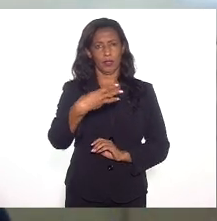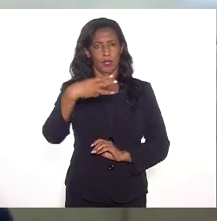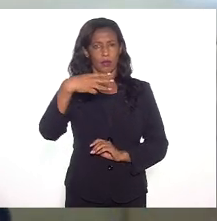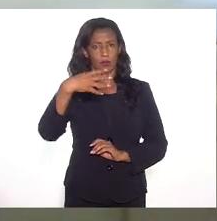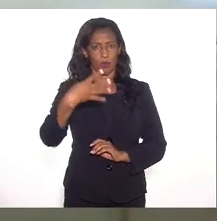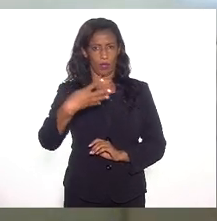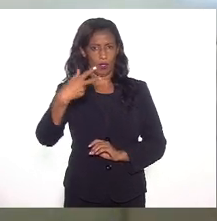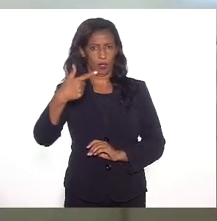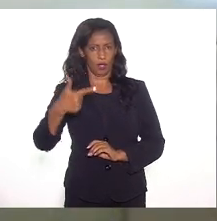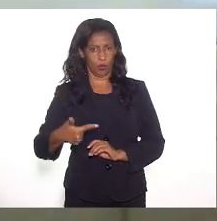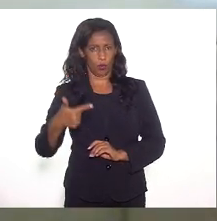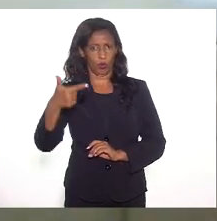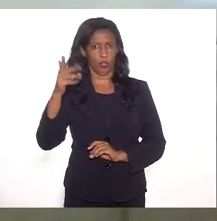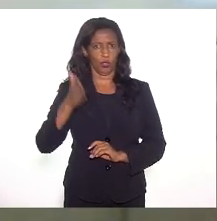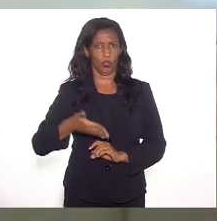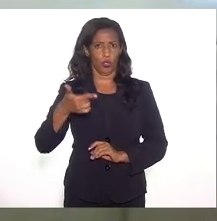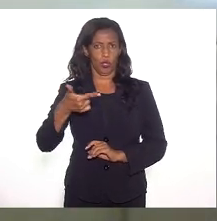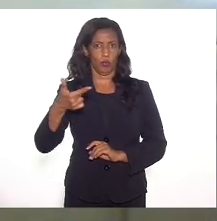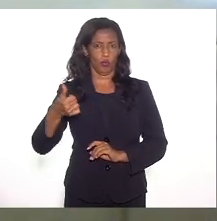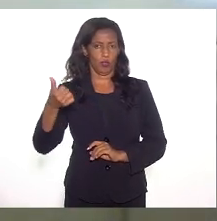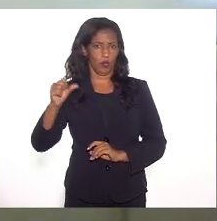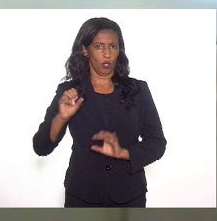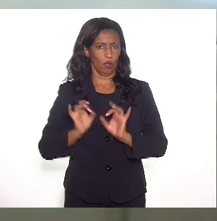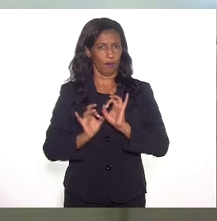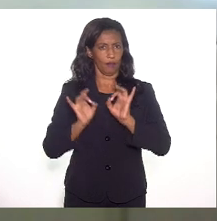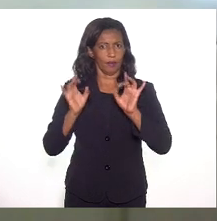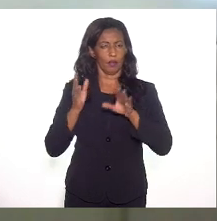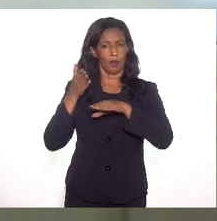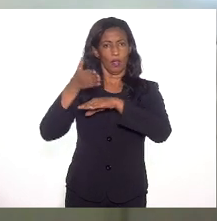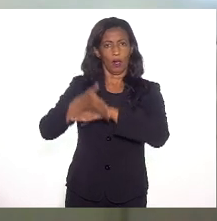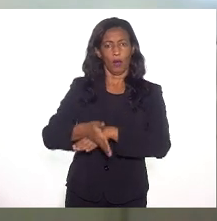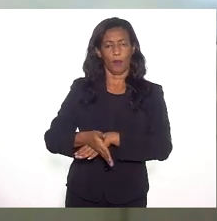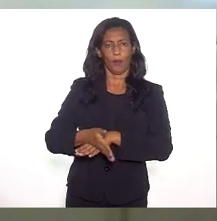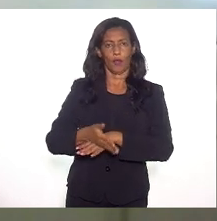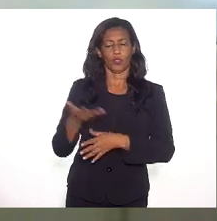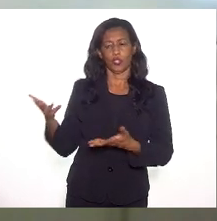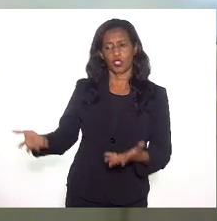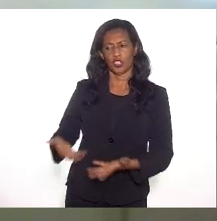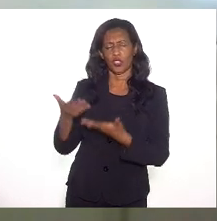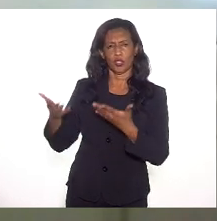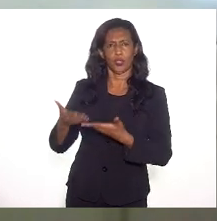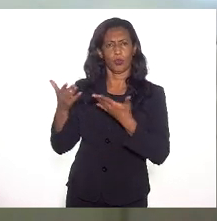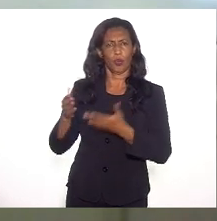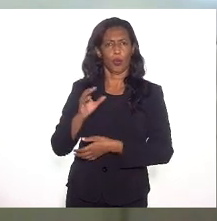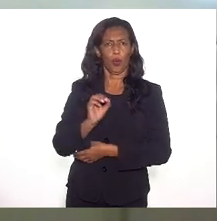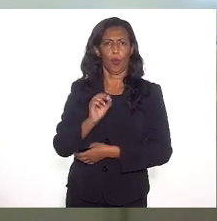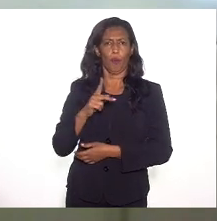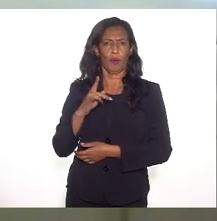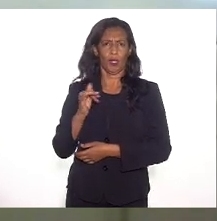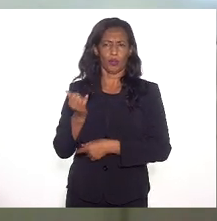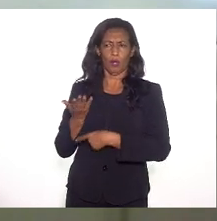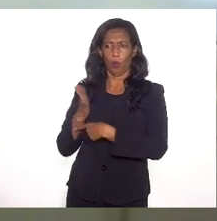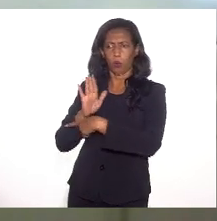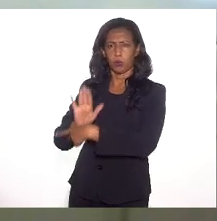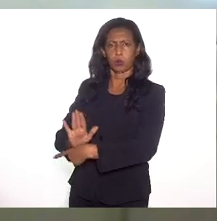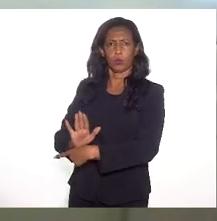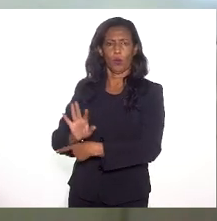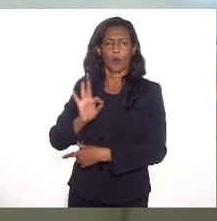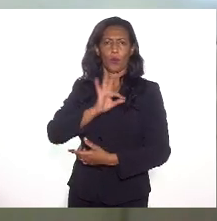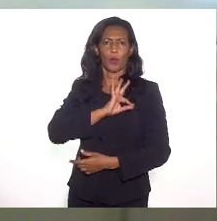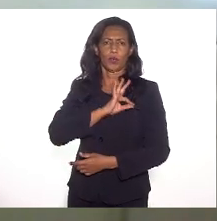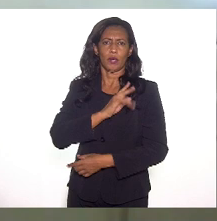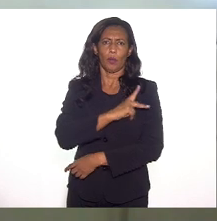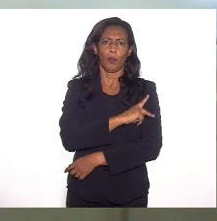1342-19, que autoriza o Poder Executivo a implantar o programa de estímulo operacional aos policiais civis e militares